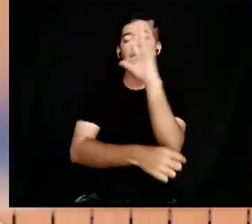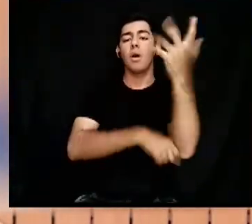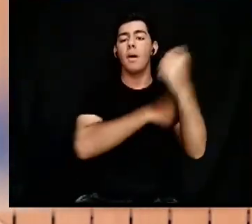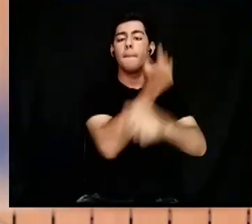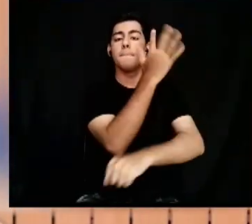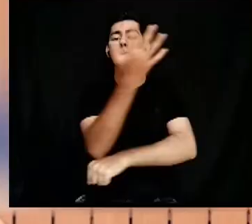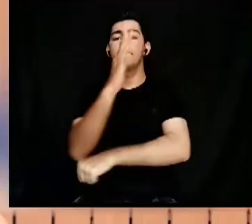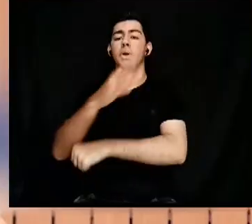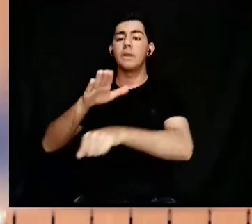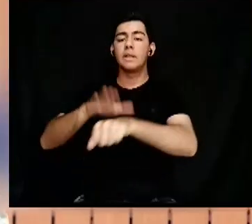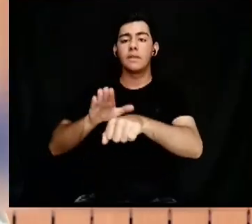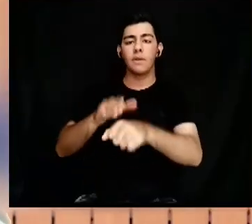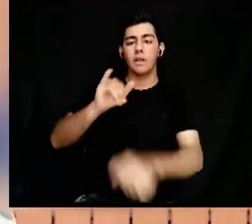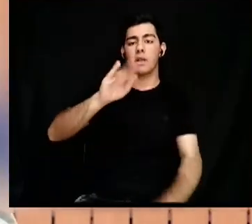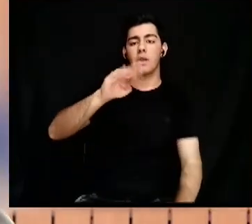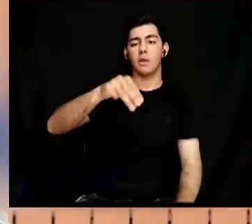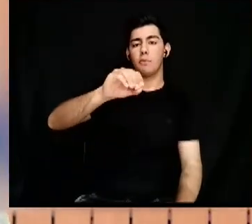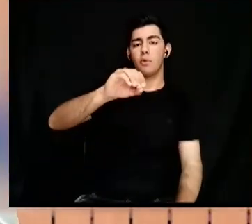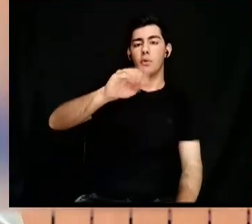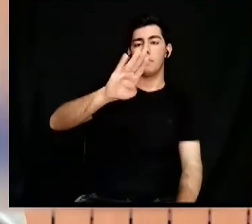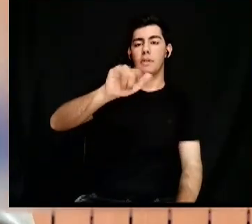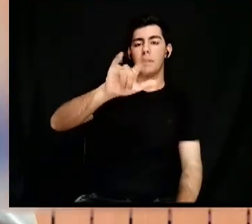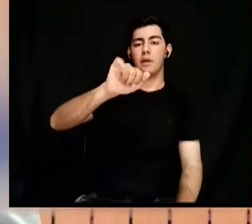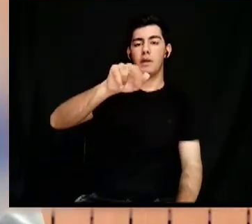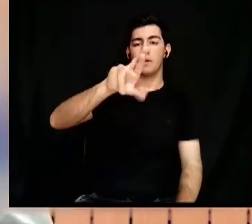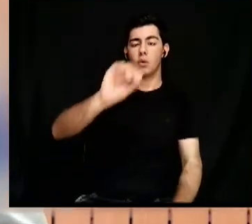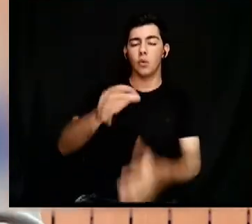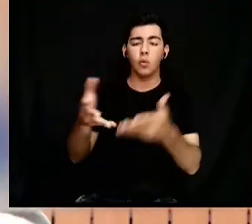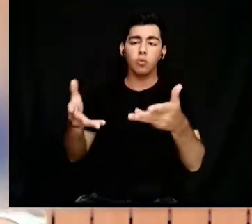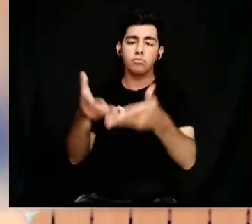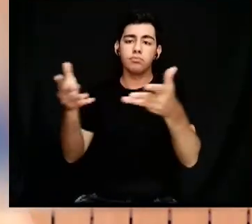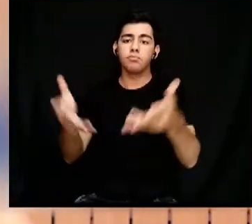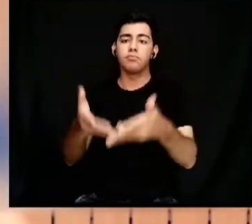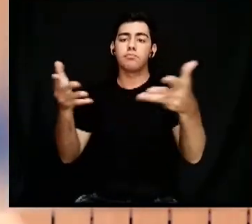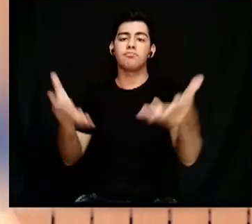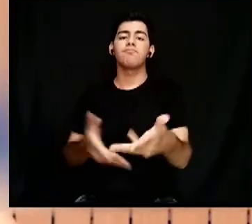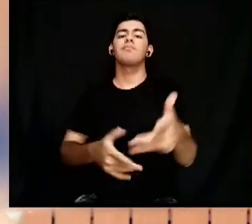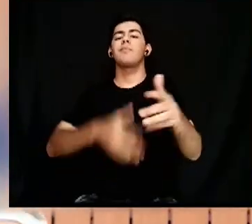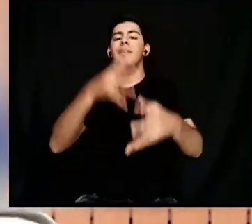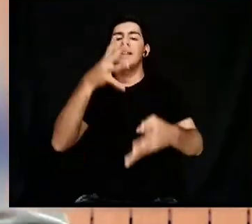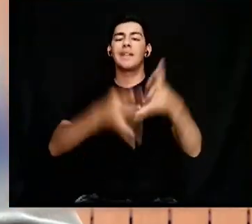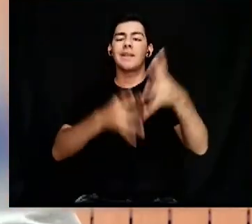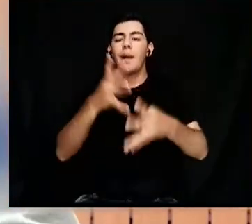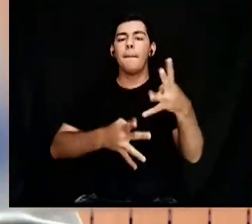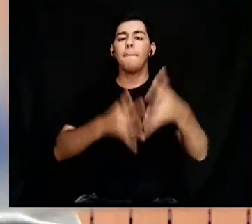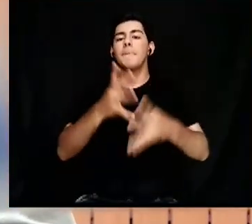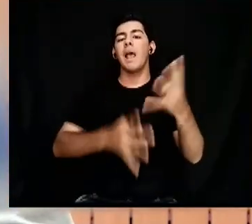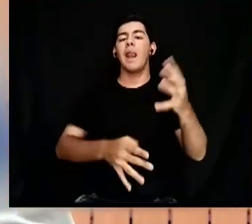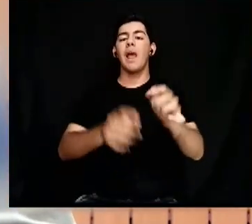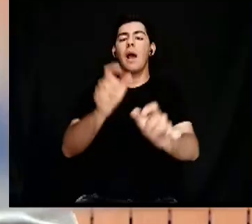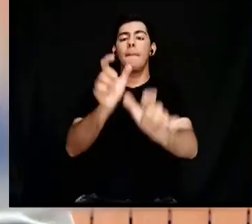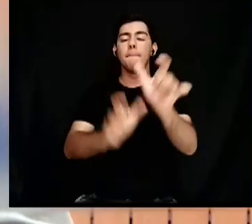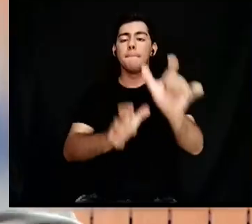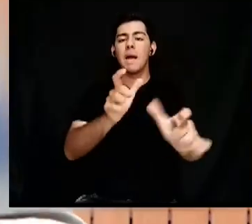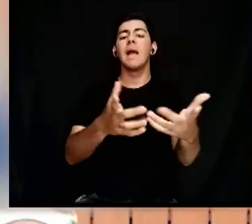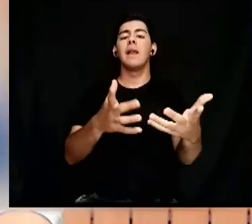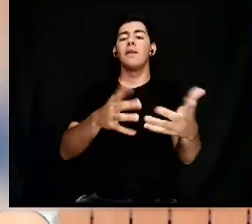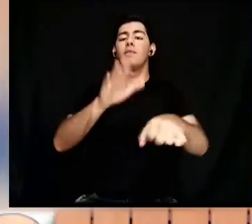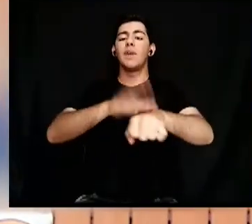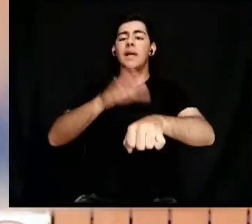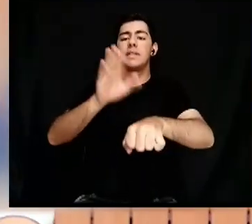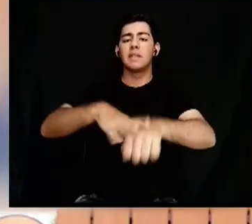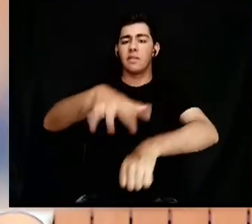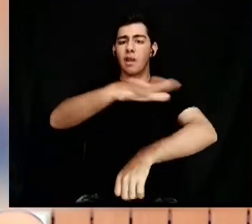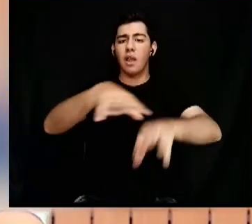imobiliário, é o agravamento da condição da moradia, a expulsão de pessoas do seu território, o aumento do racismo